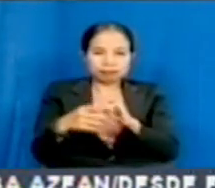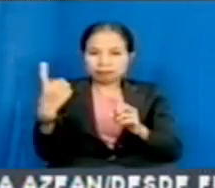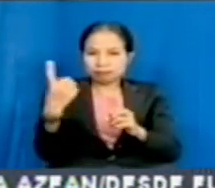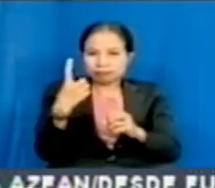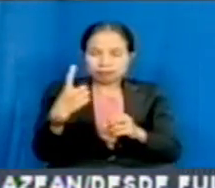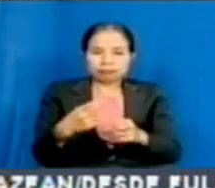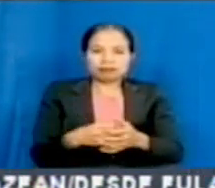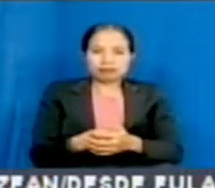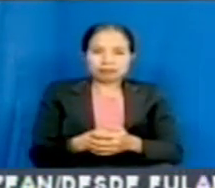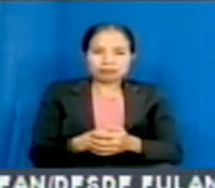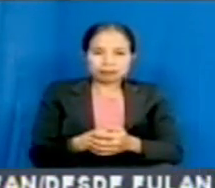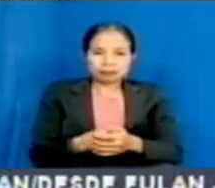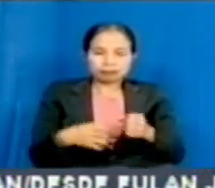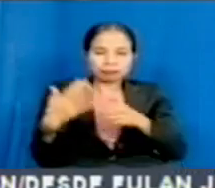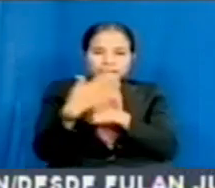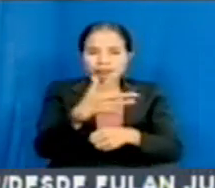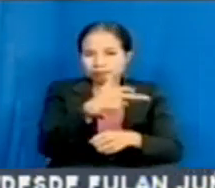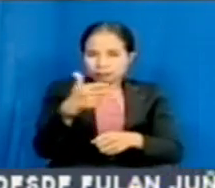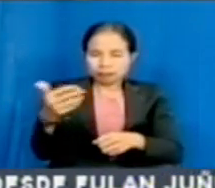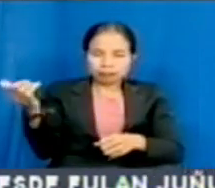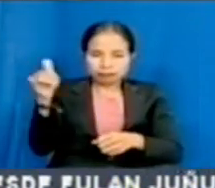ba colonialista sira.